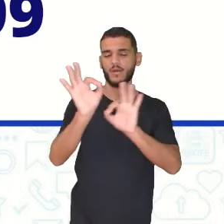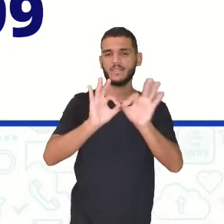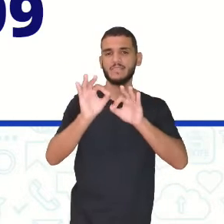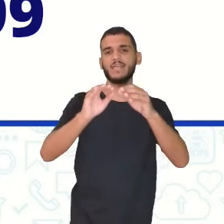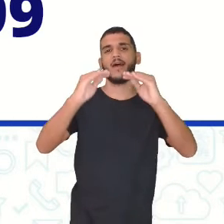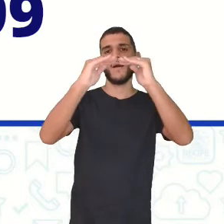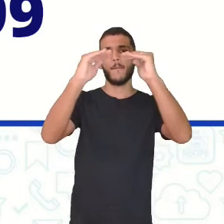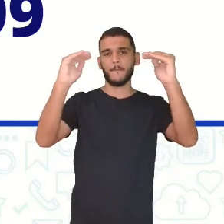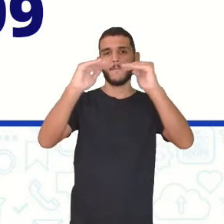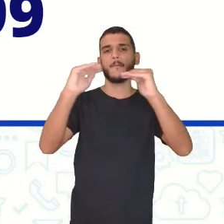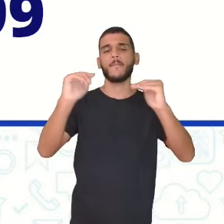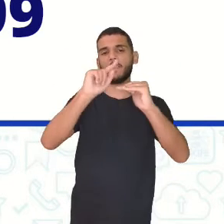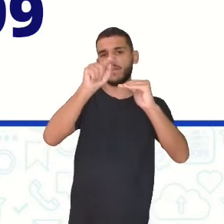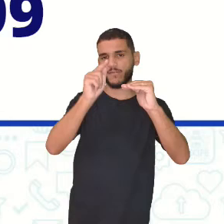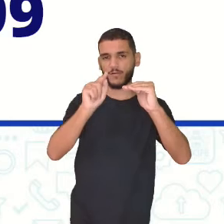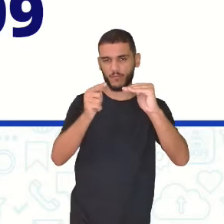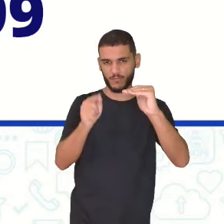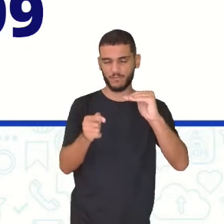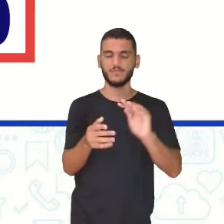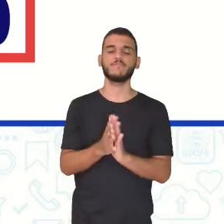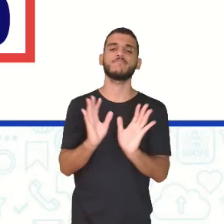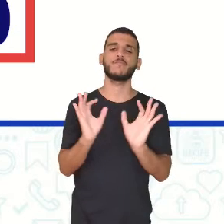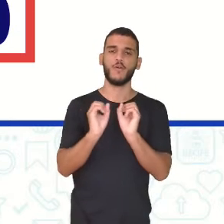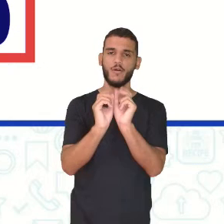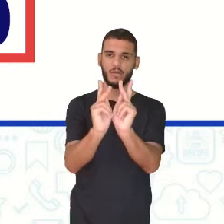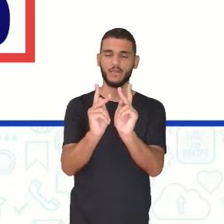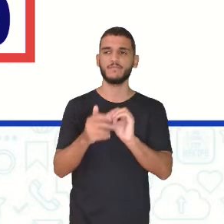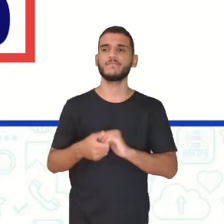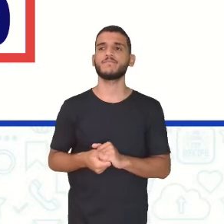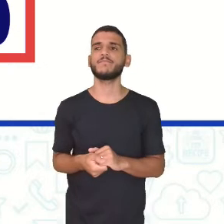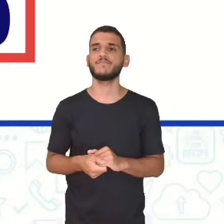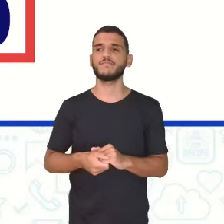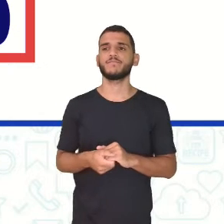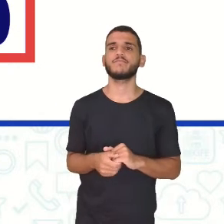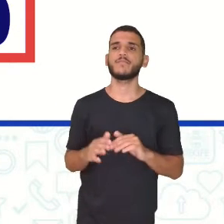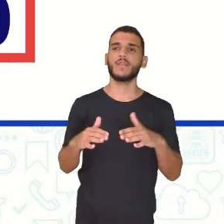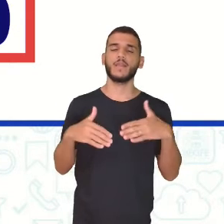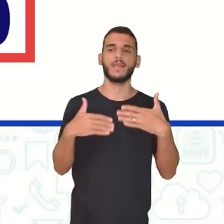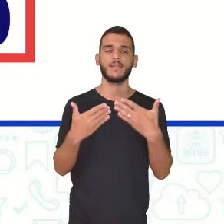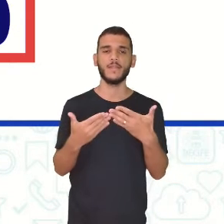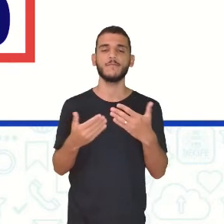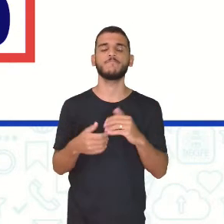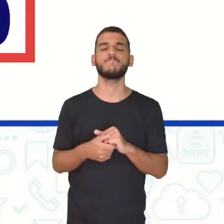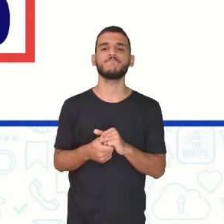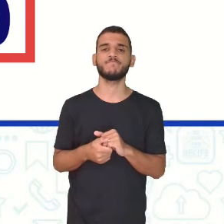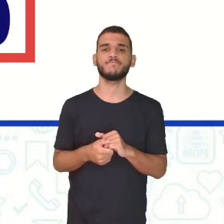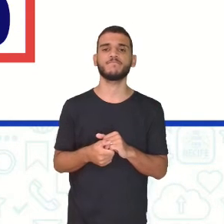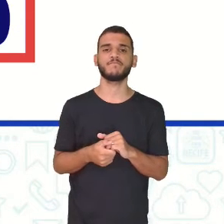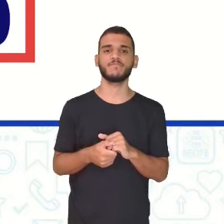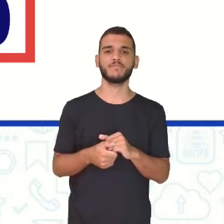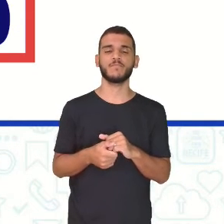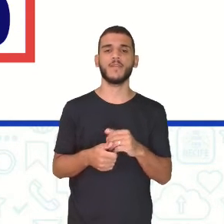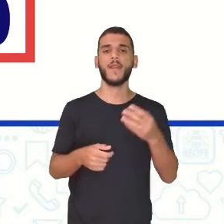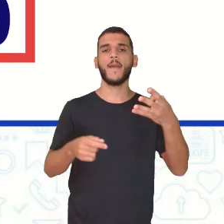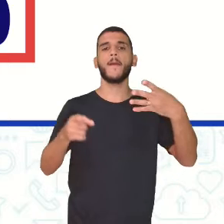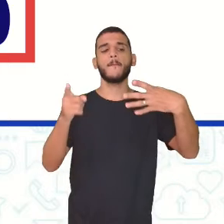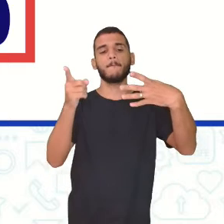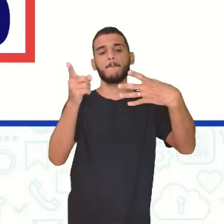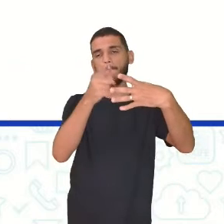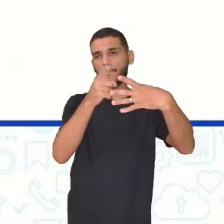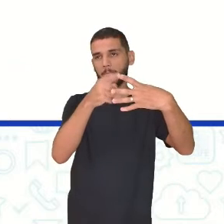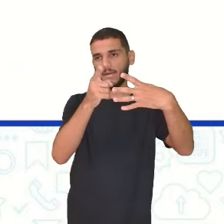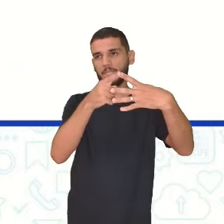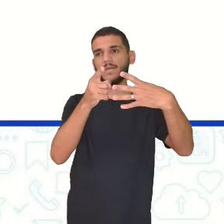tá? E aí a gente vai efetuar essas somas, beleza? Então vamos lá, vamos fazer igual a Jack, por